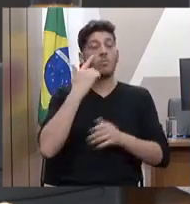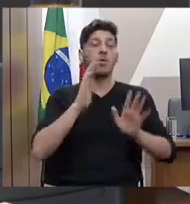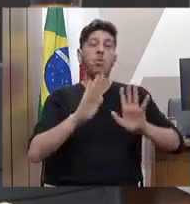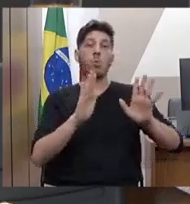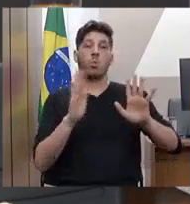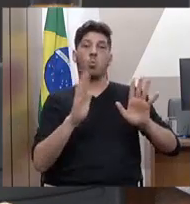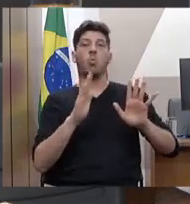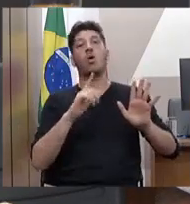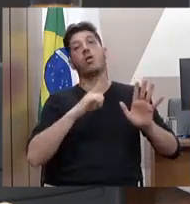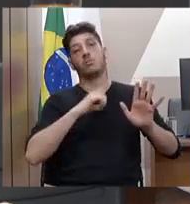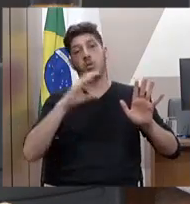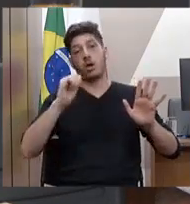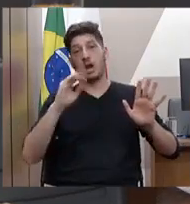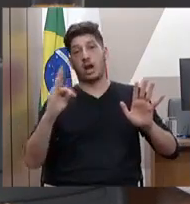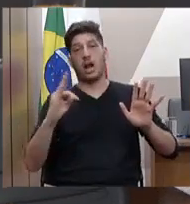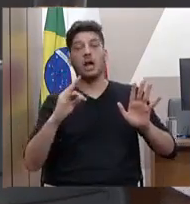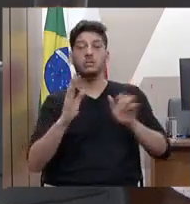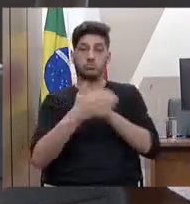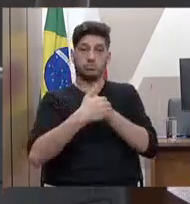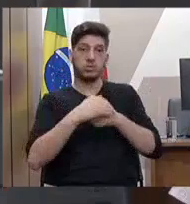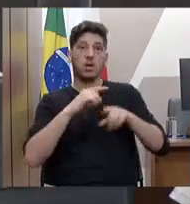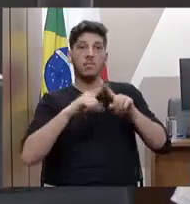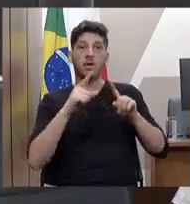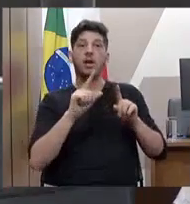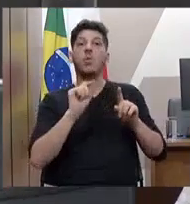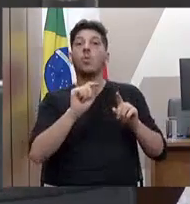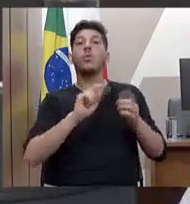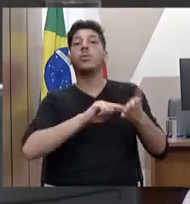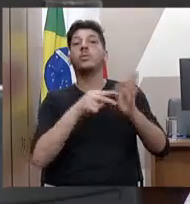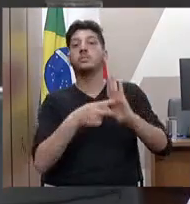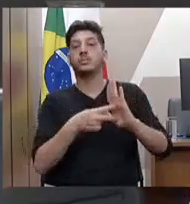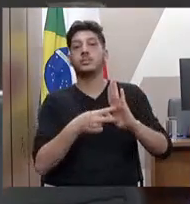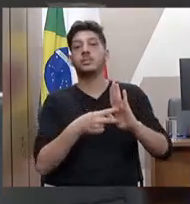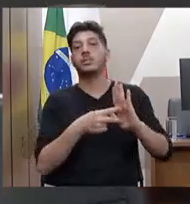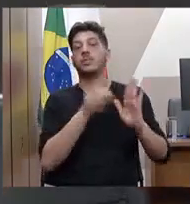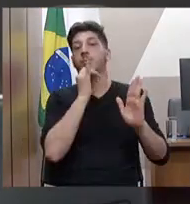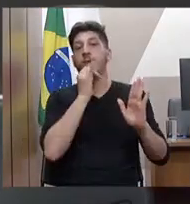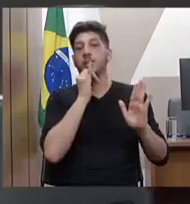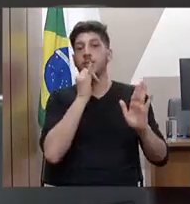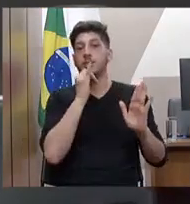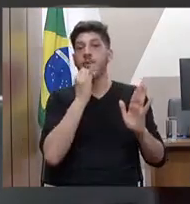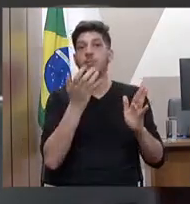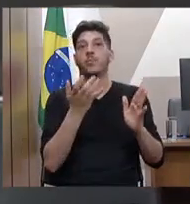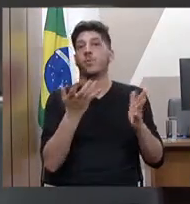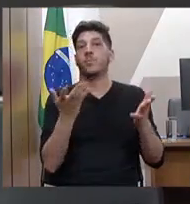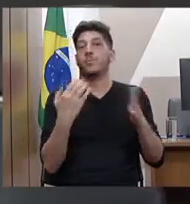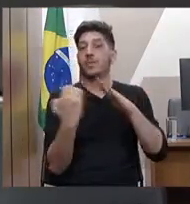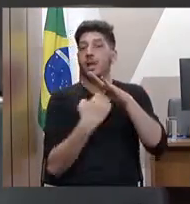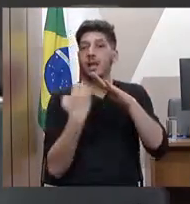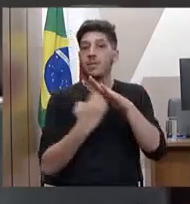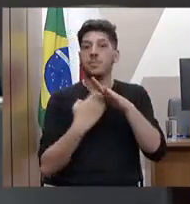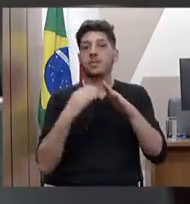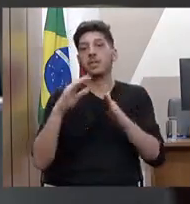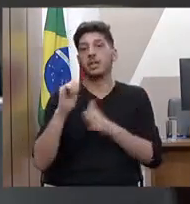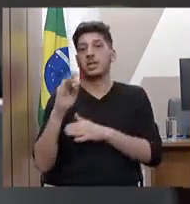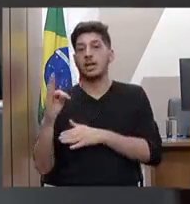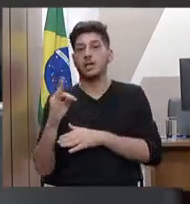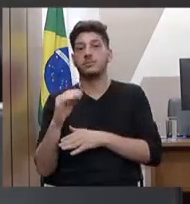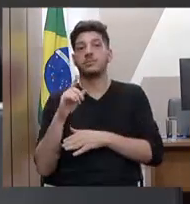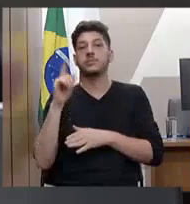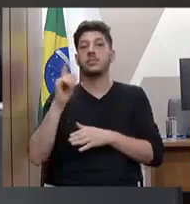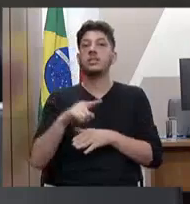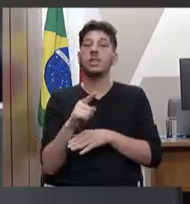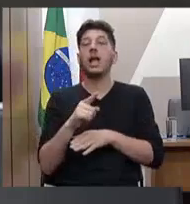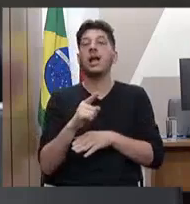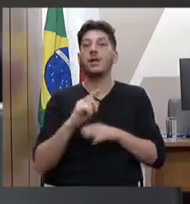eu meti Kati mas porque o que que a gente quer dizer quando quer dever da empresa emitir Card é uma